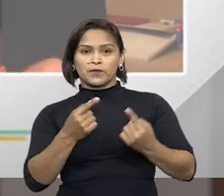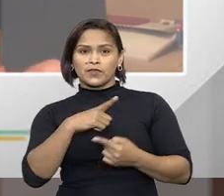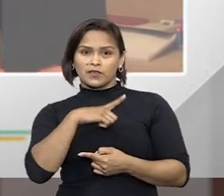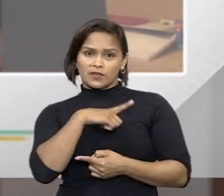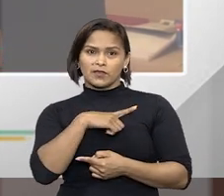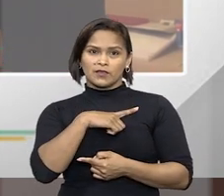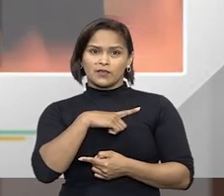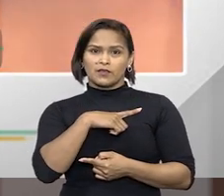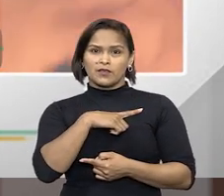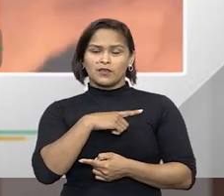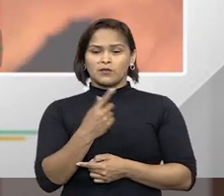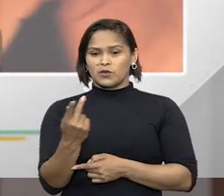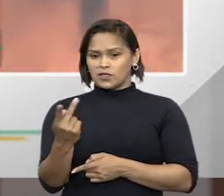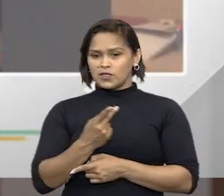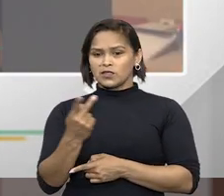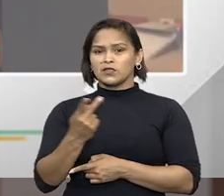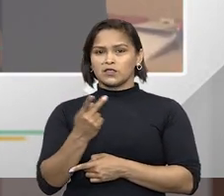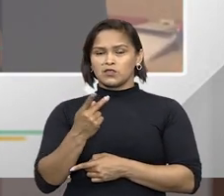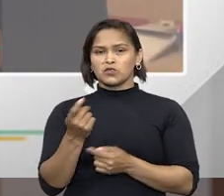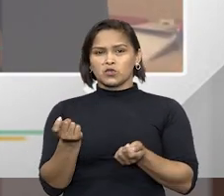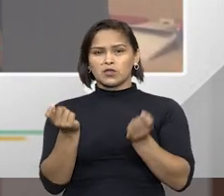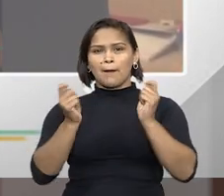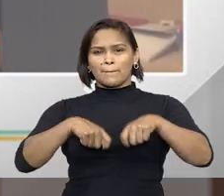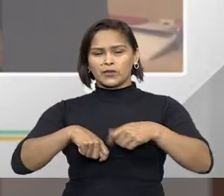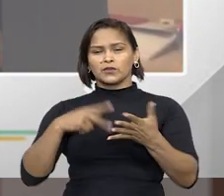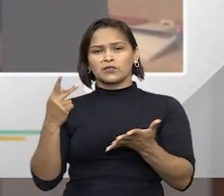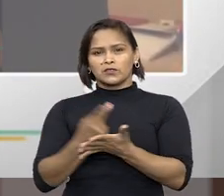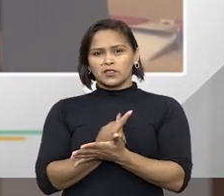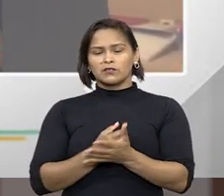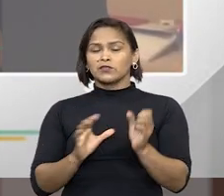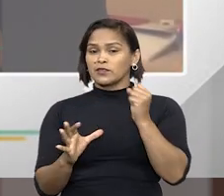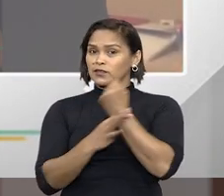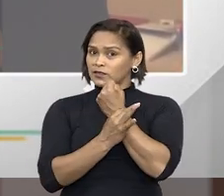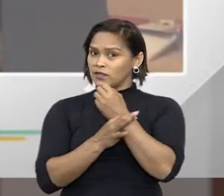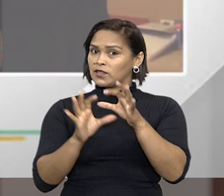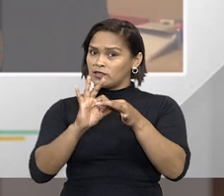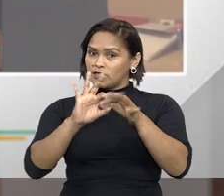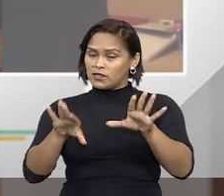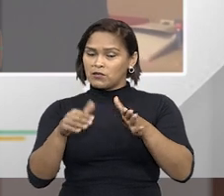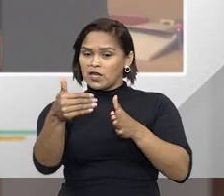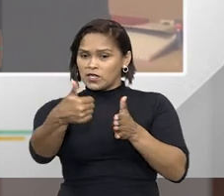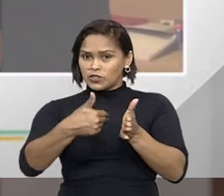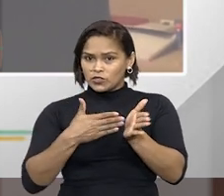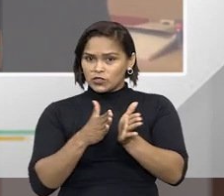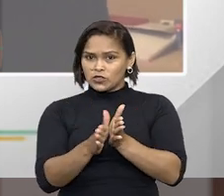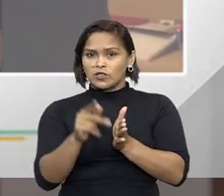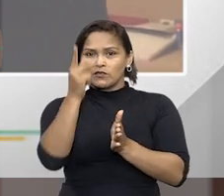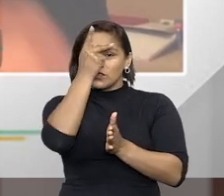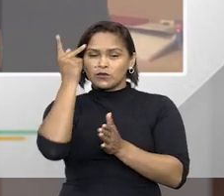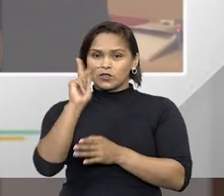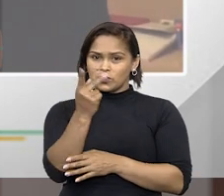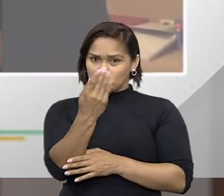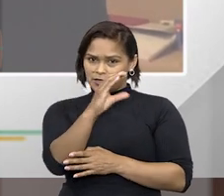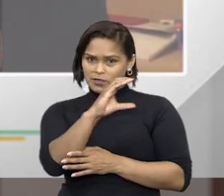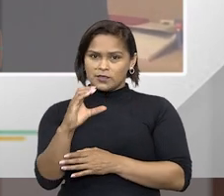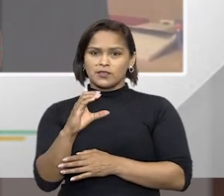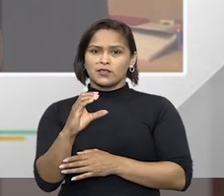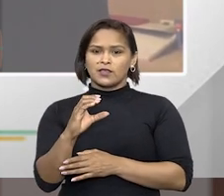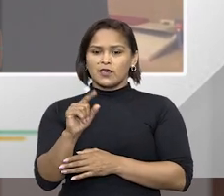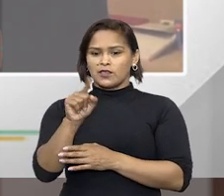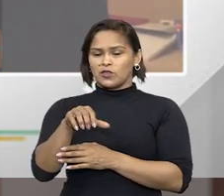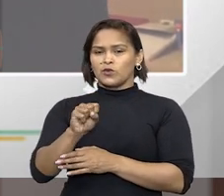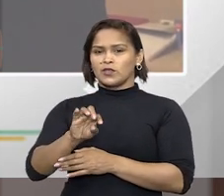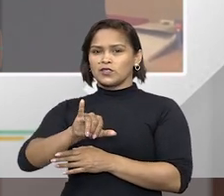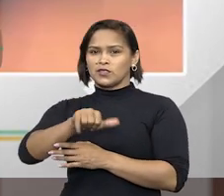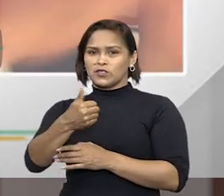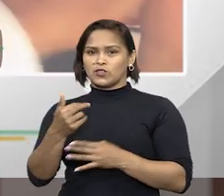duas hipóteses, em que você garante a liberdade de dirigir via habeas corpus. No caso do STJ, recurso ordinário